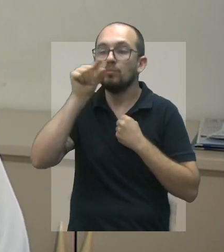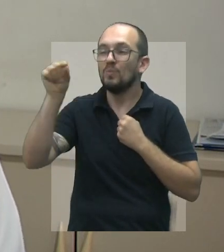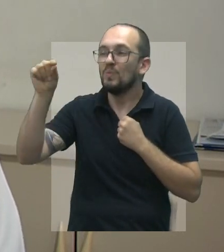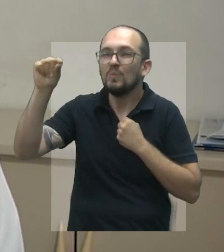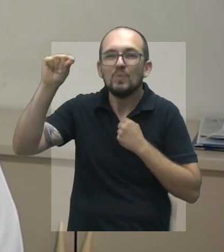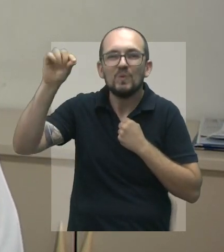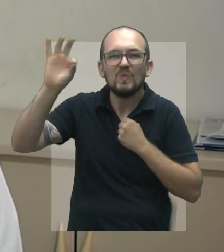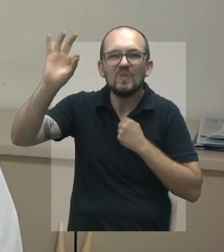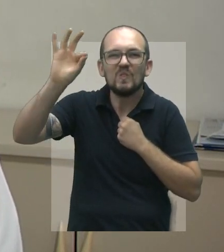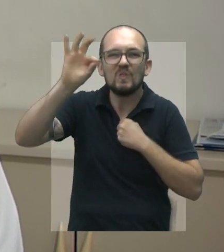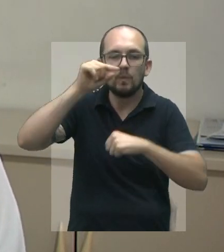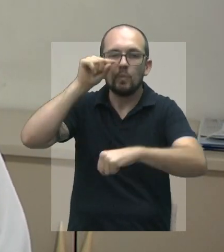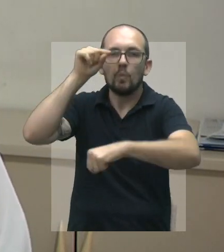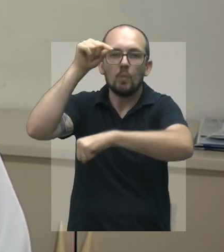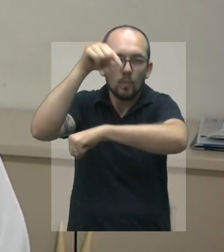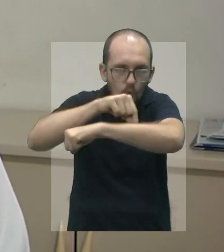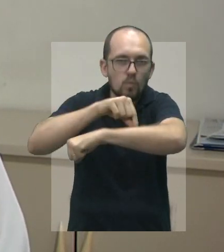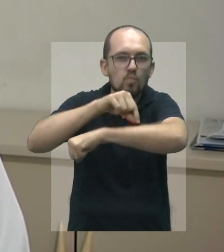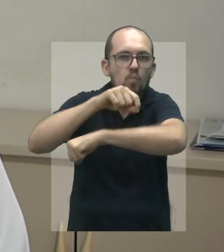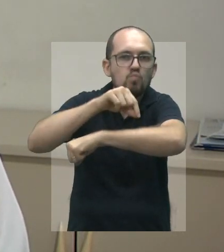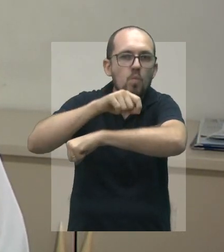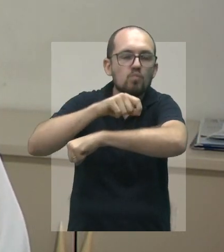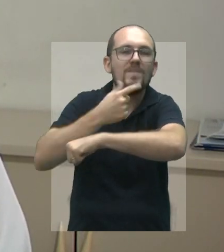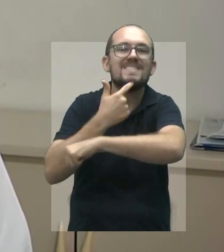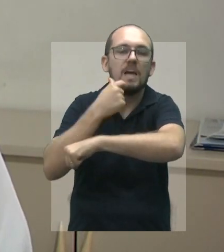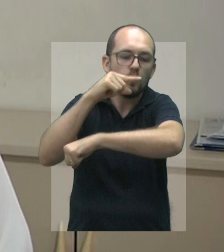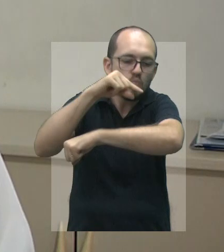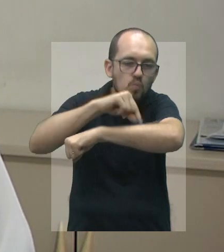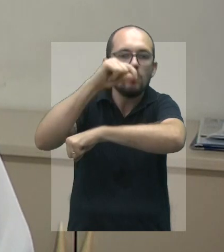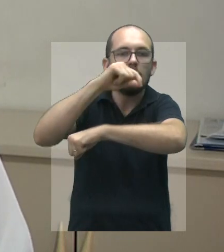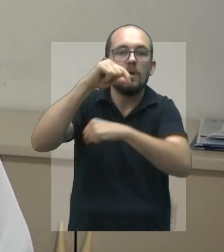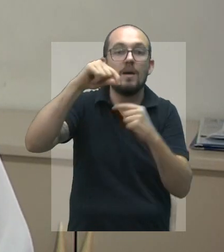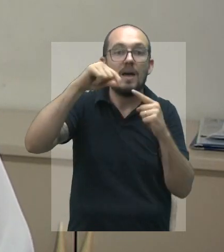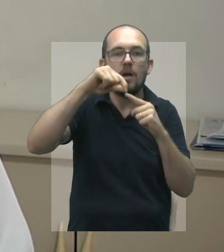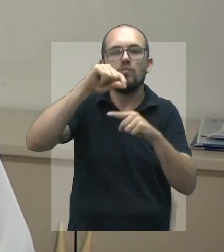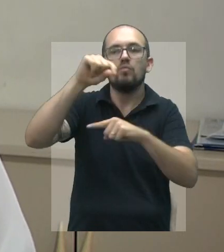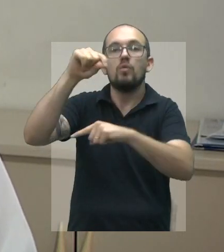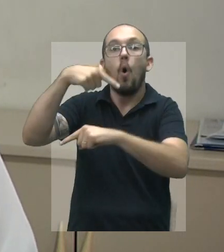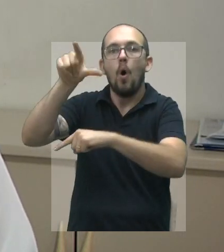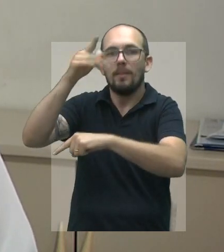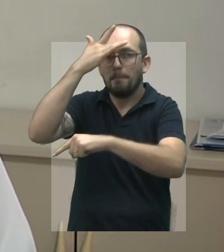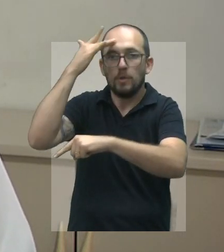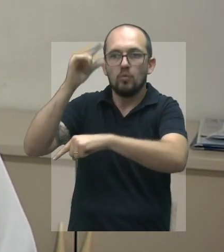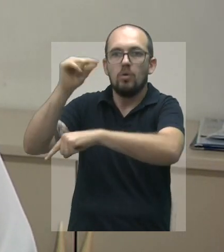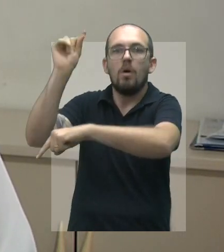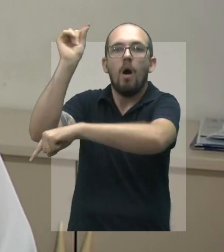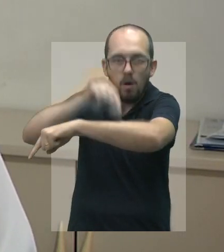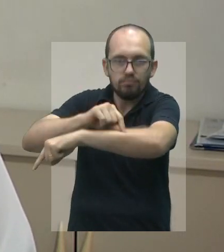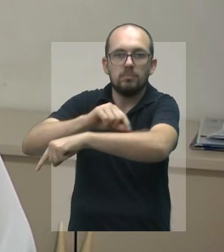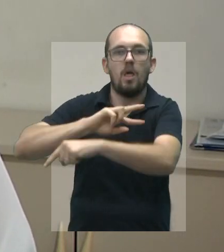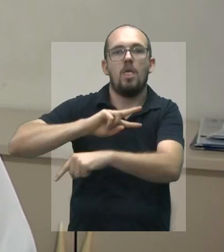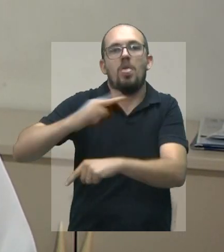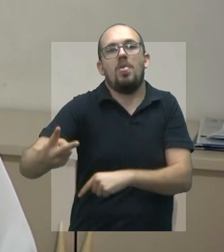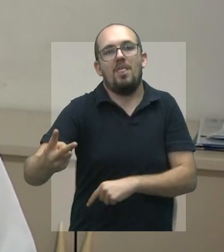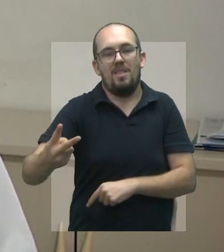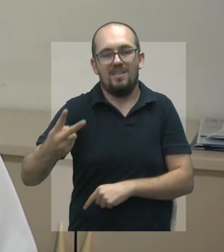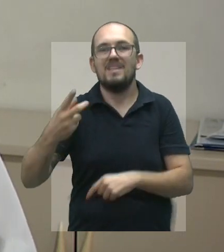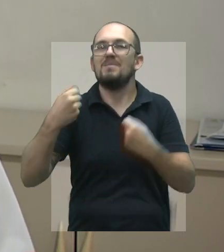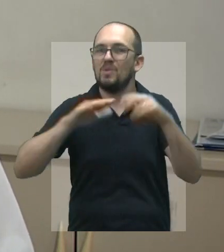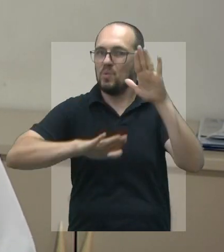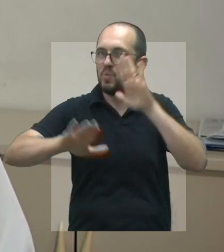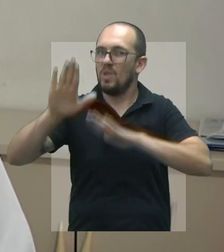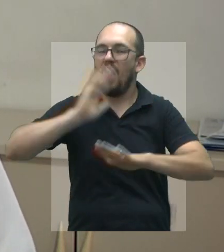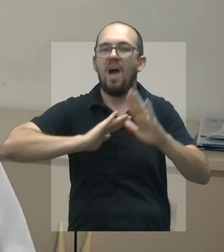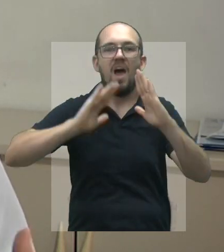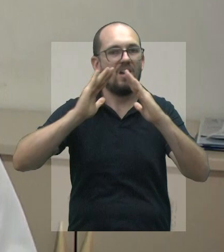para outras pessoas. É importante que as pessoas tenham cuidado tanto no seu domicílio como também em